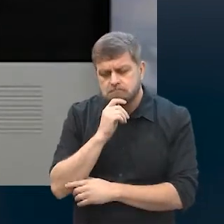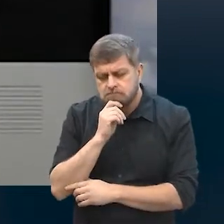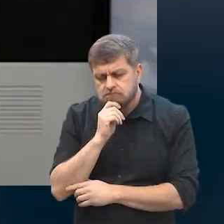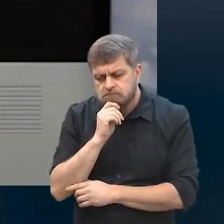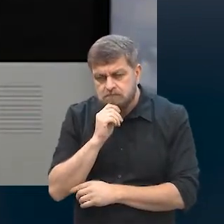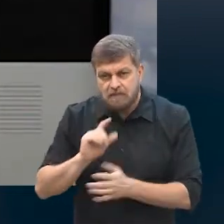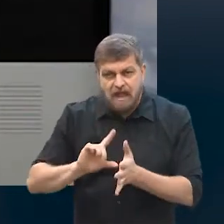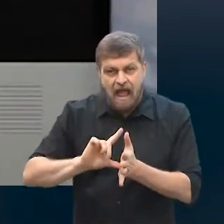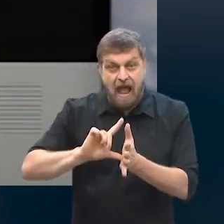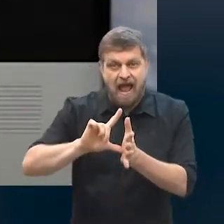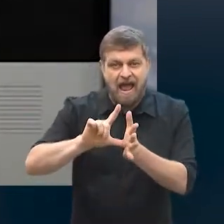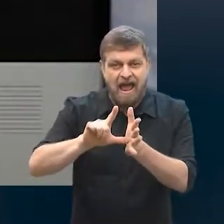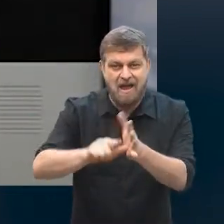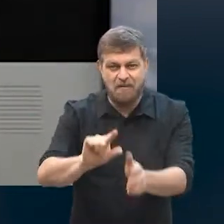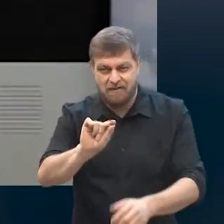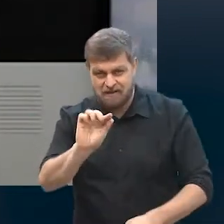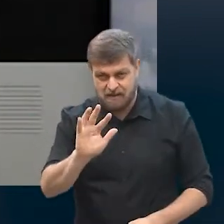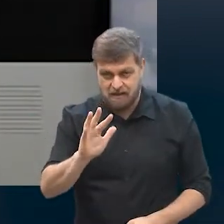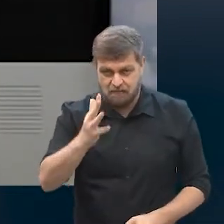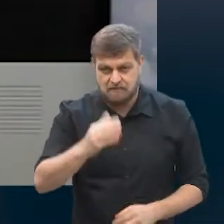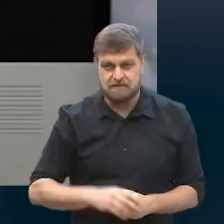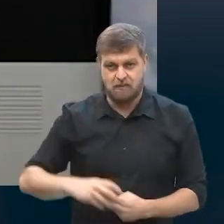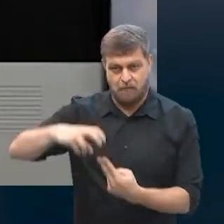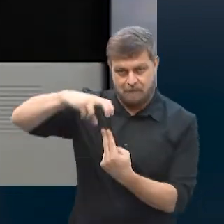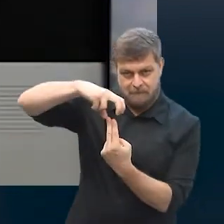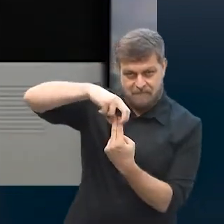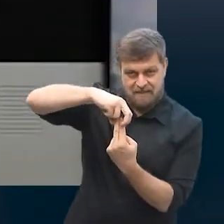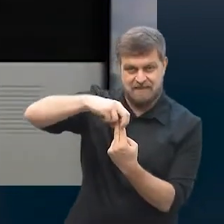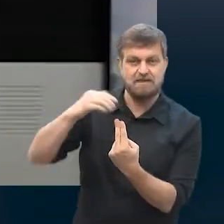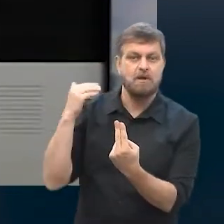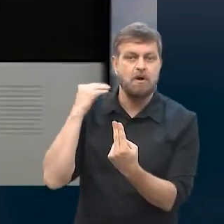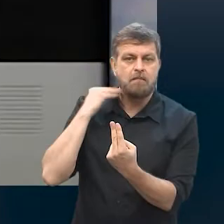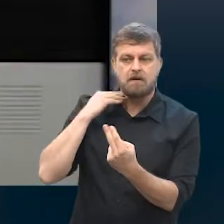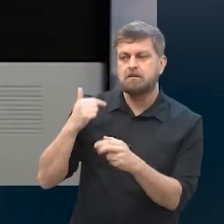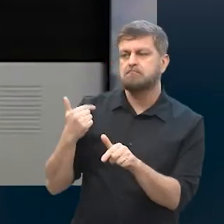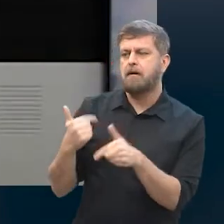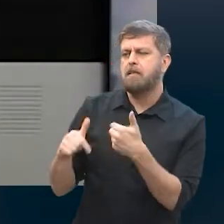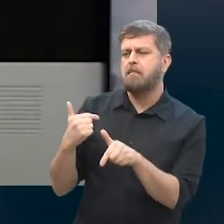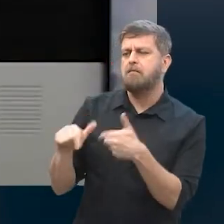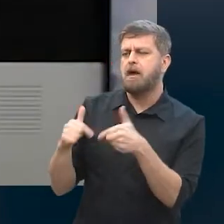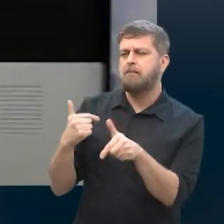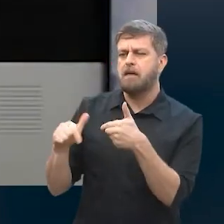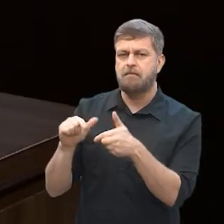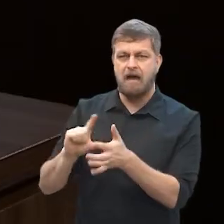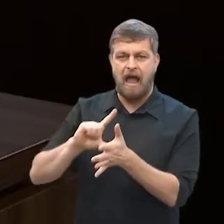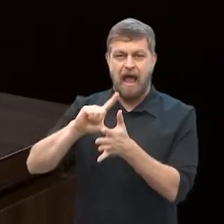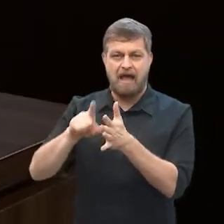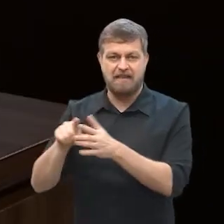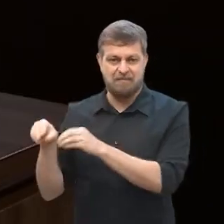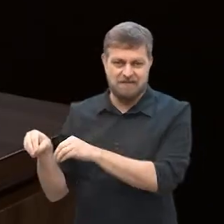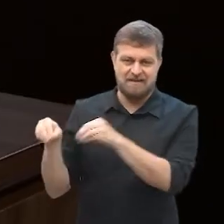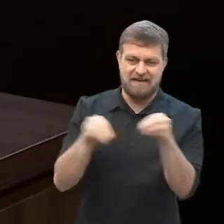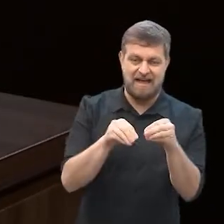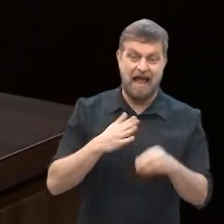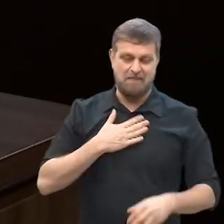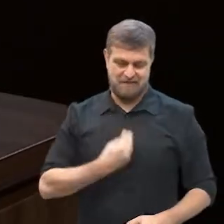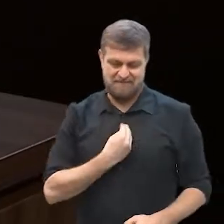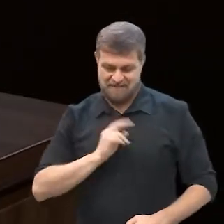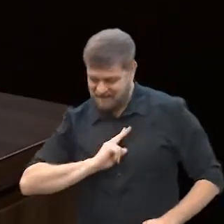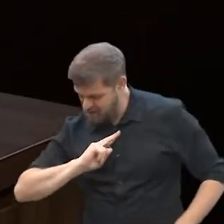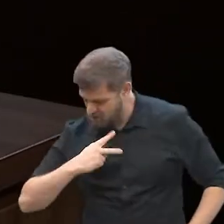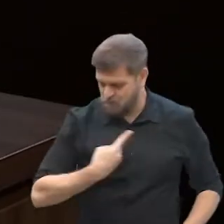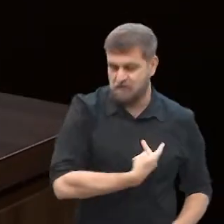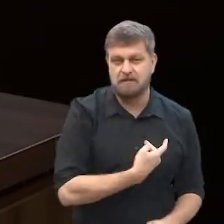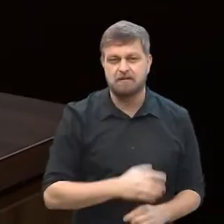Depois disso é que daí ainda fiquei um tempo no Bradesco e daí eu acabei mudando de vida totalmente, né? Nessa decisão